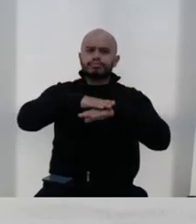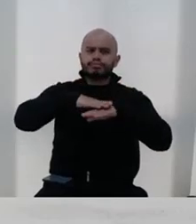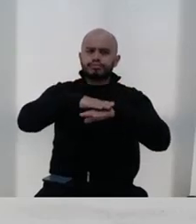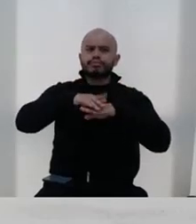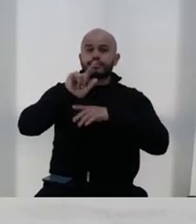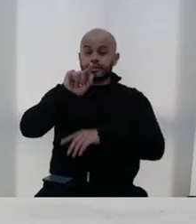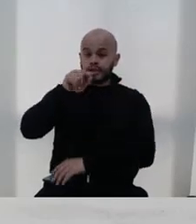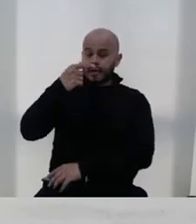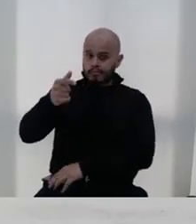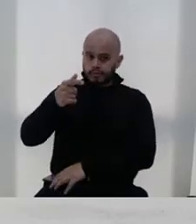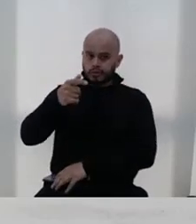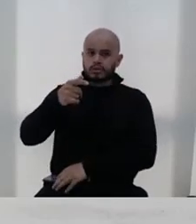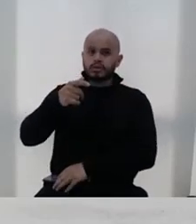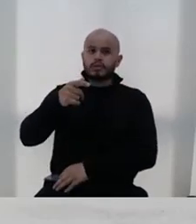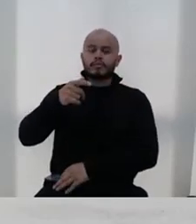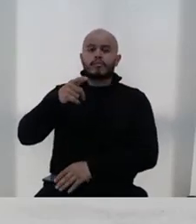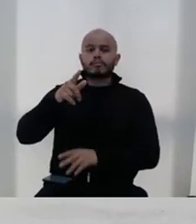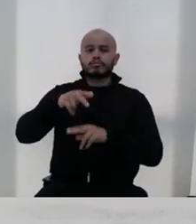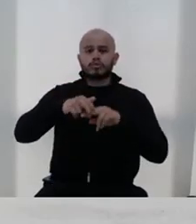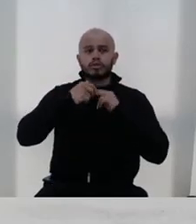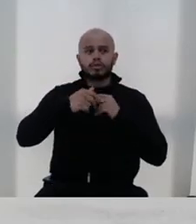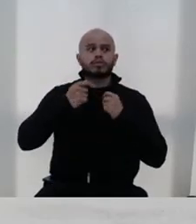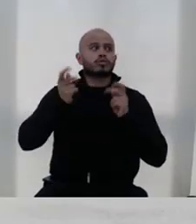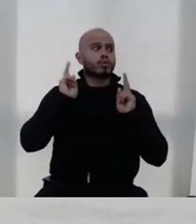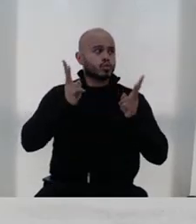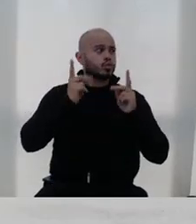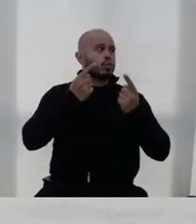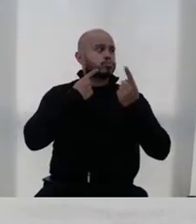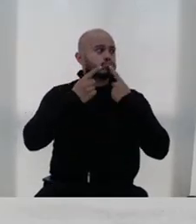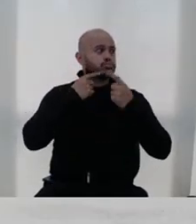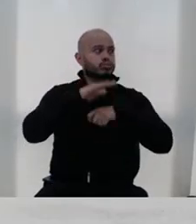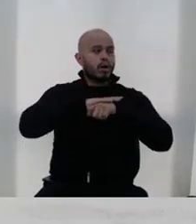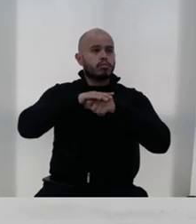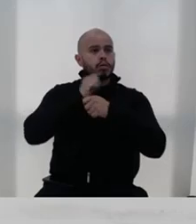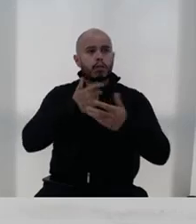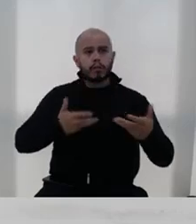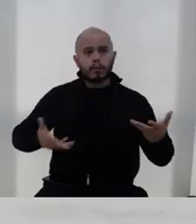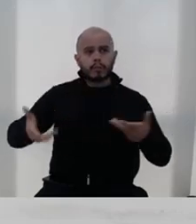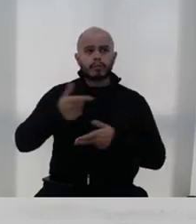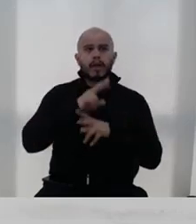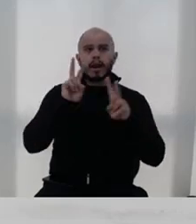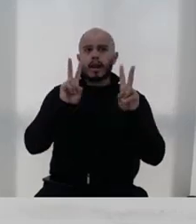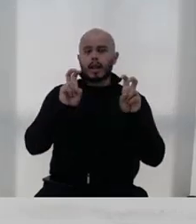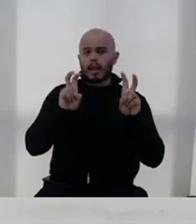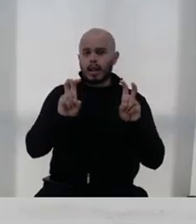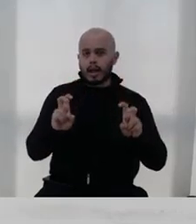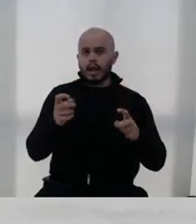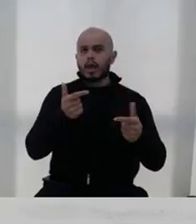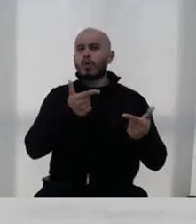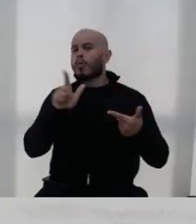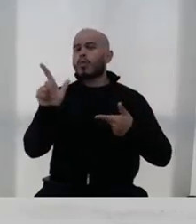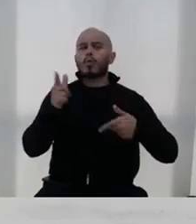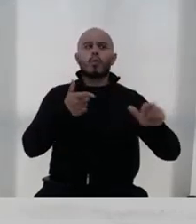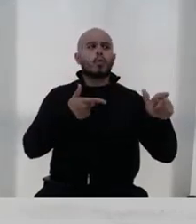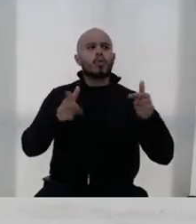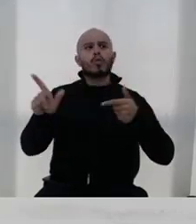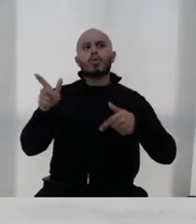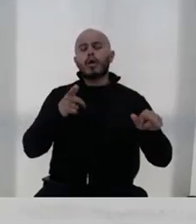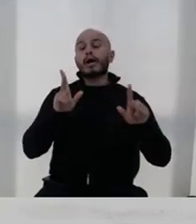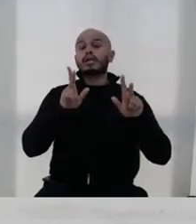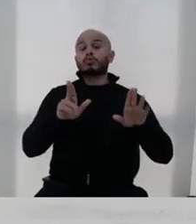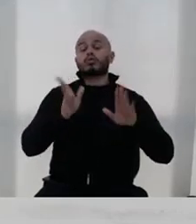distribuição, contando sempre com o diálogo e a construção da Defensoria Pública Geral nessa temática e em todas as outras que envolvem o núcleo, como temos